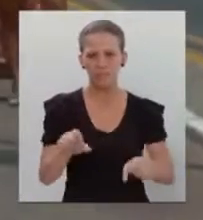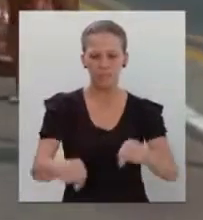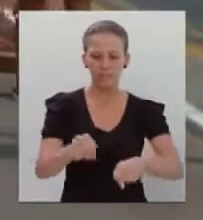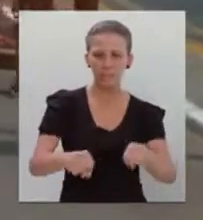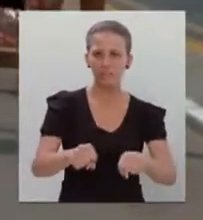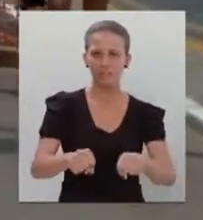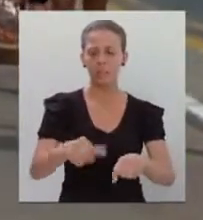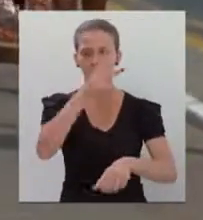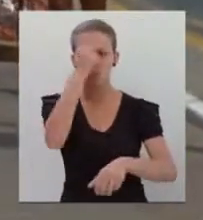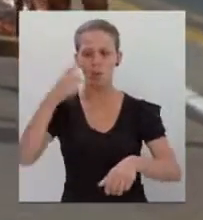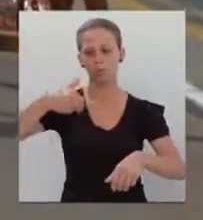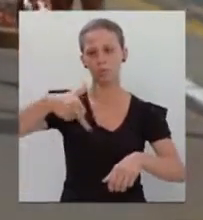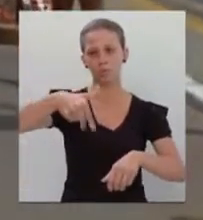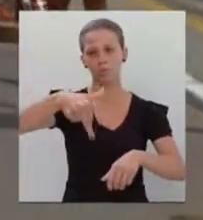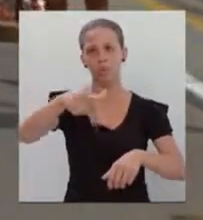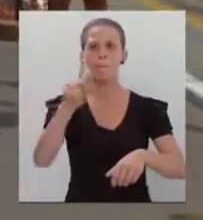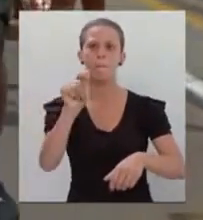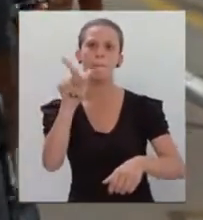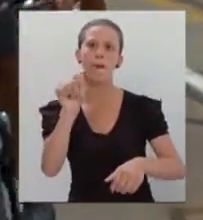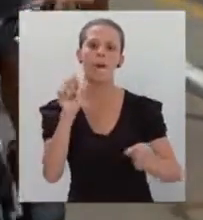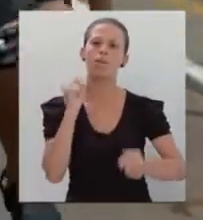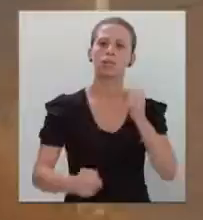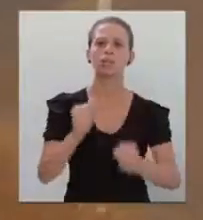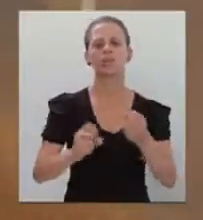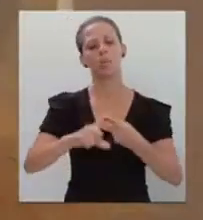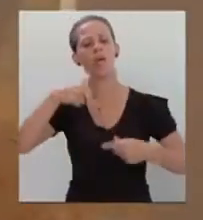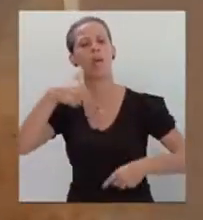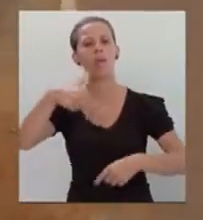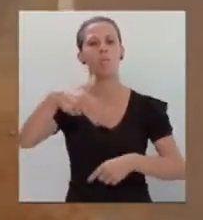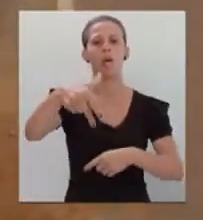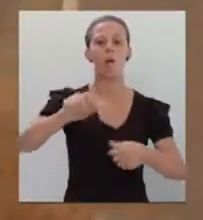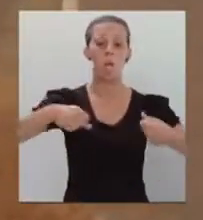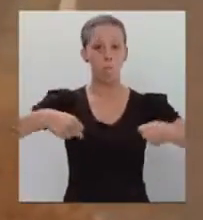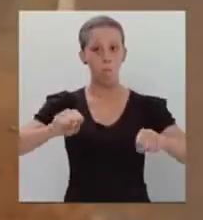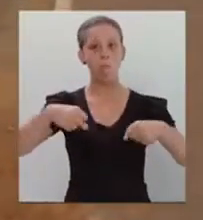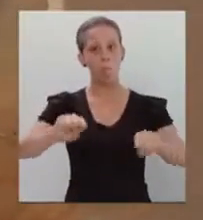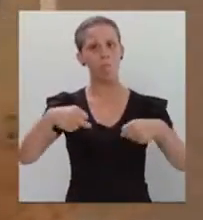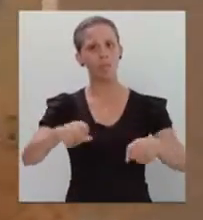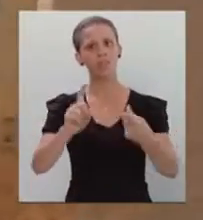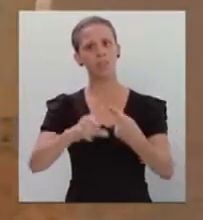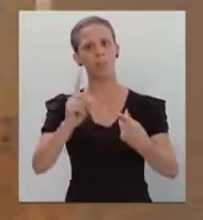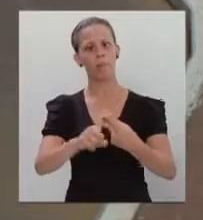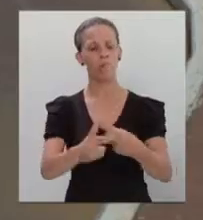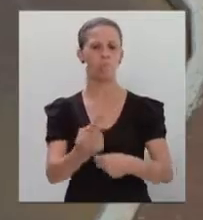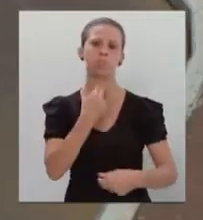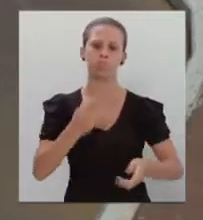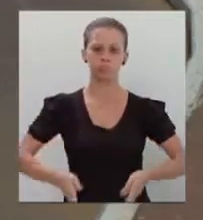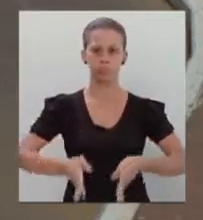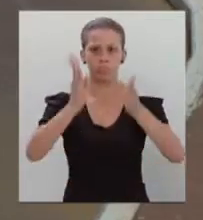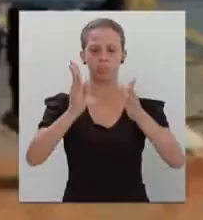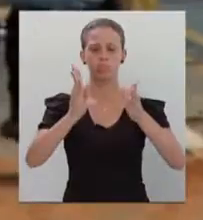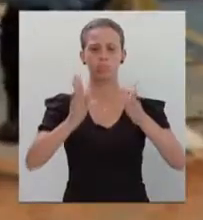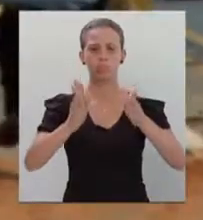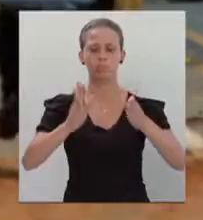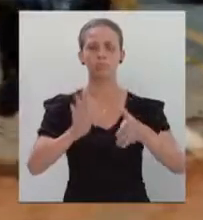disto, pedestres usam para corridas e caminhadas. Motos também desfilam na ciclovia e até